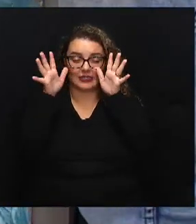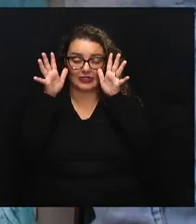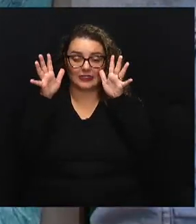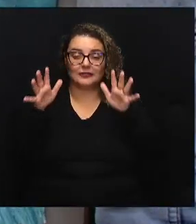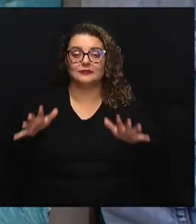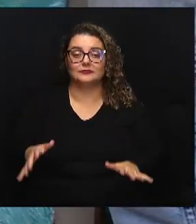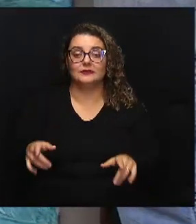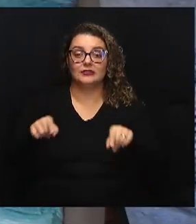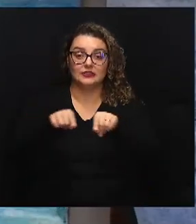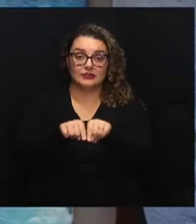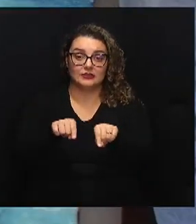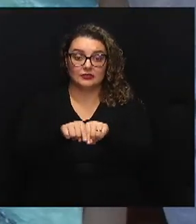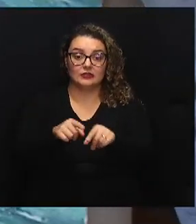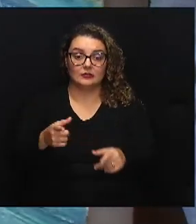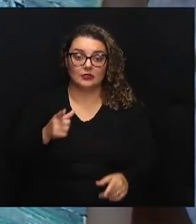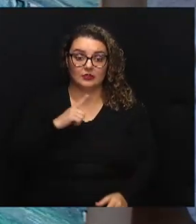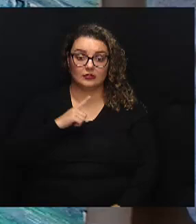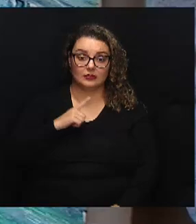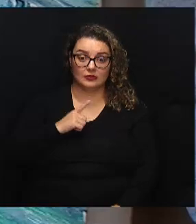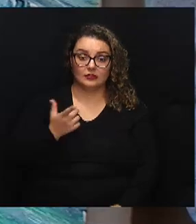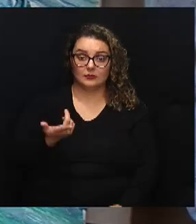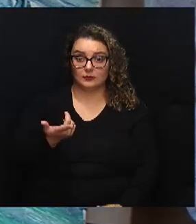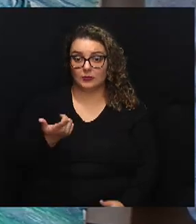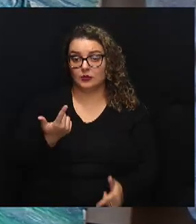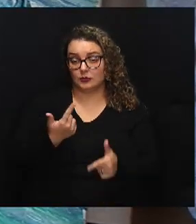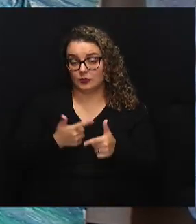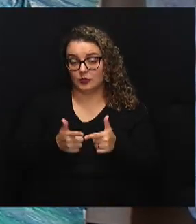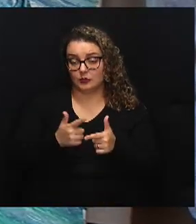tudo eu tenho problema de